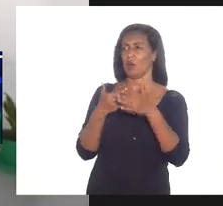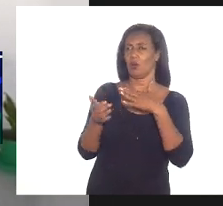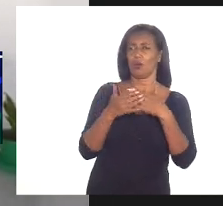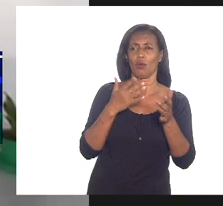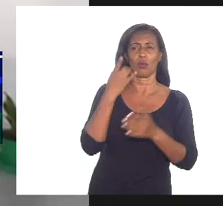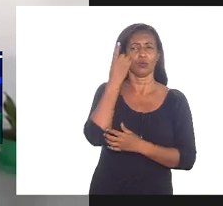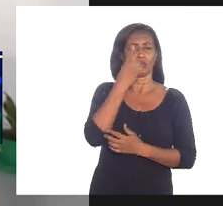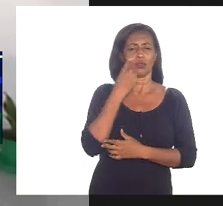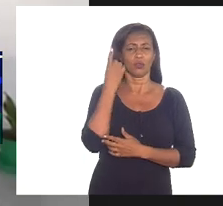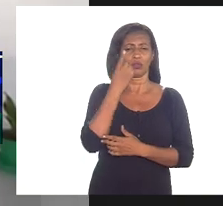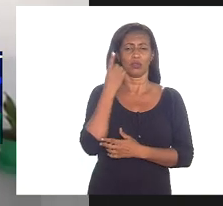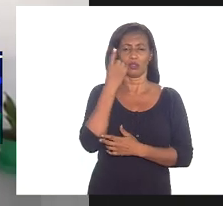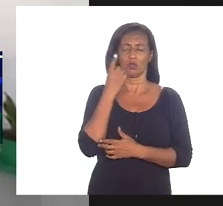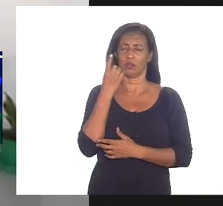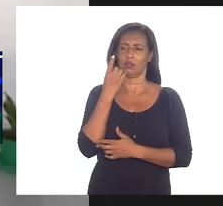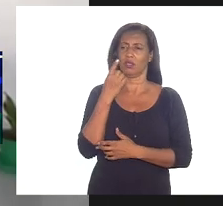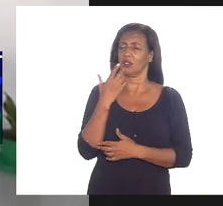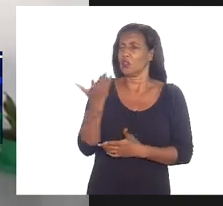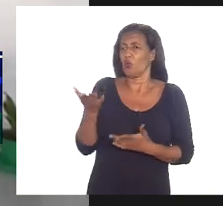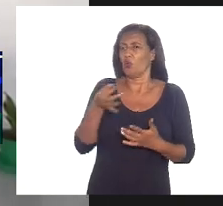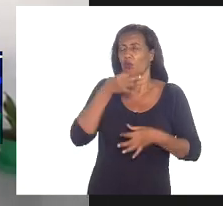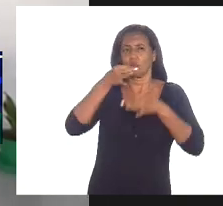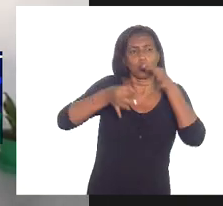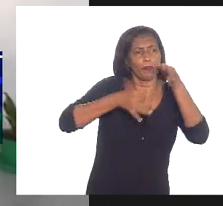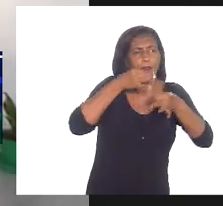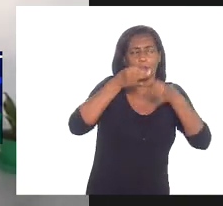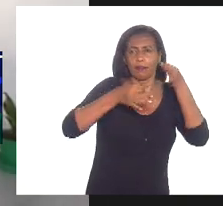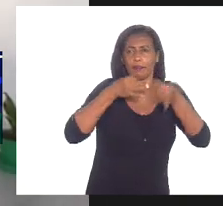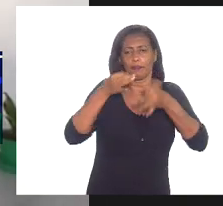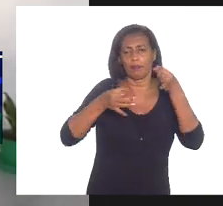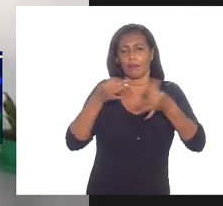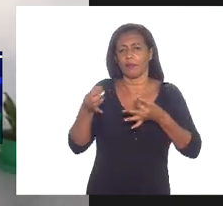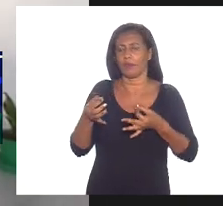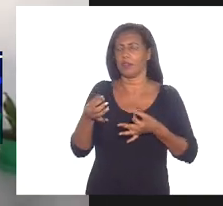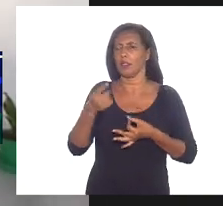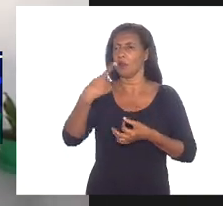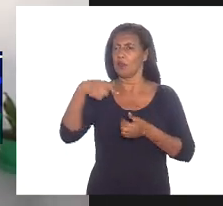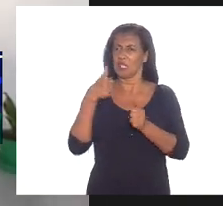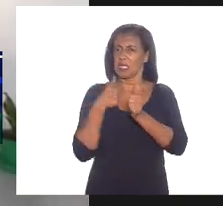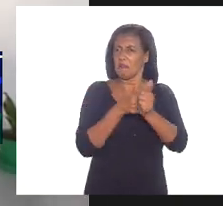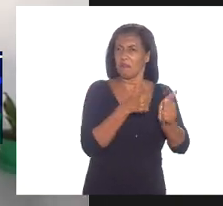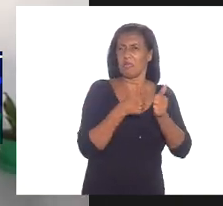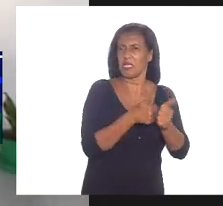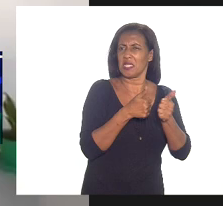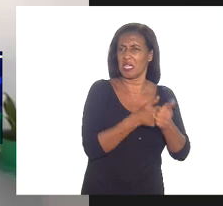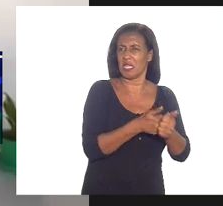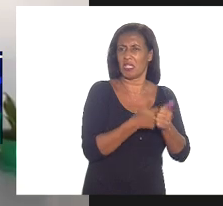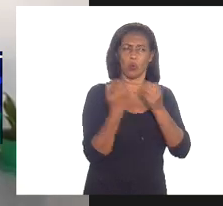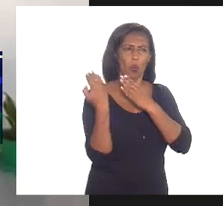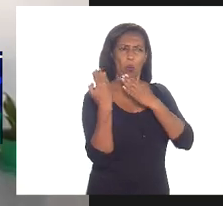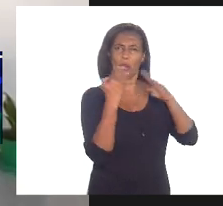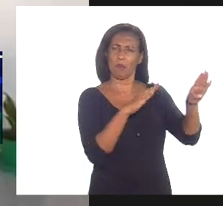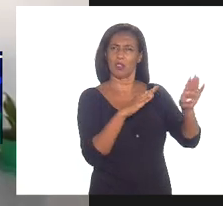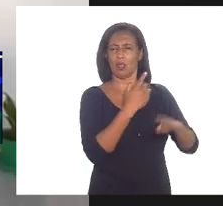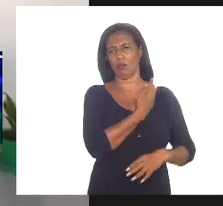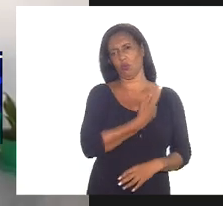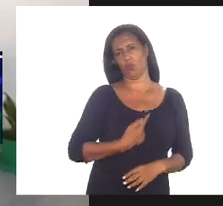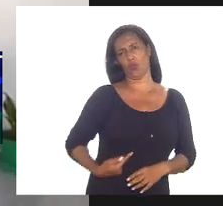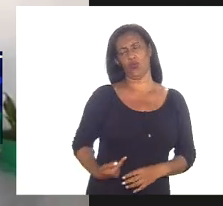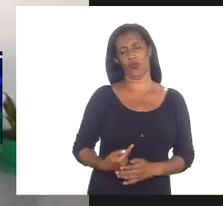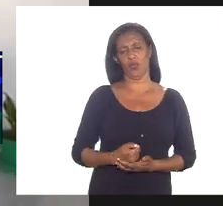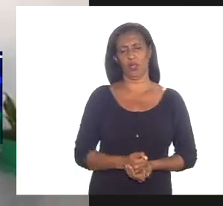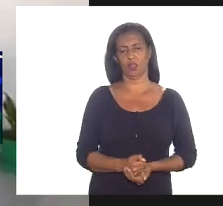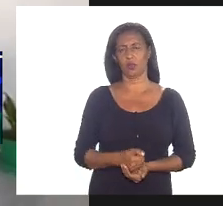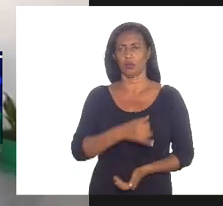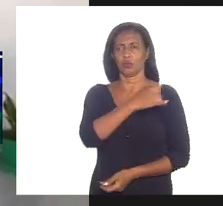dos deputados deputados seja qual for o seu posicionamento seja percebido ou ameaçado pelo governo